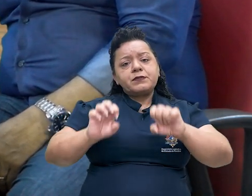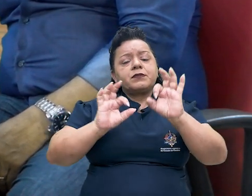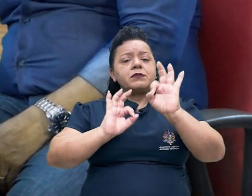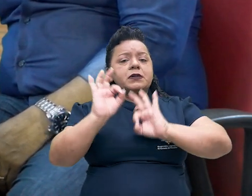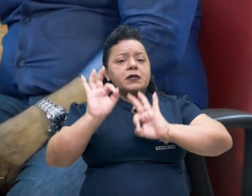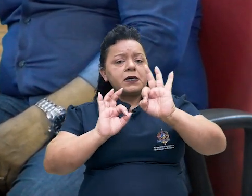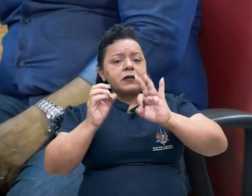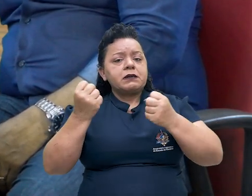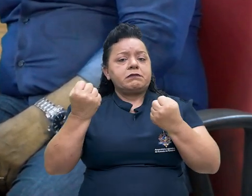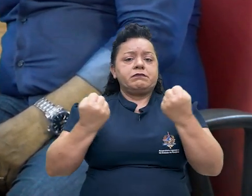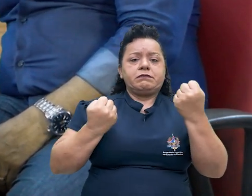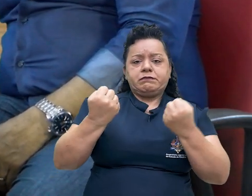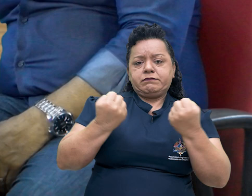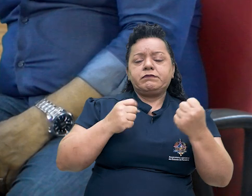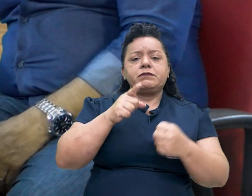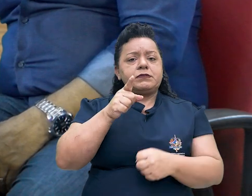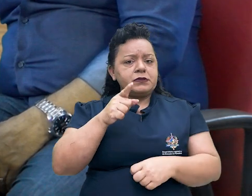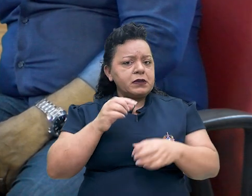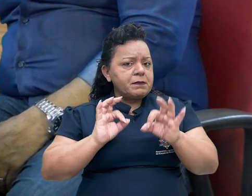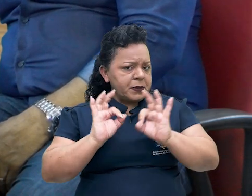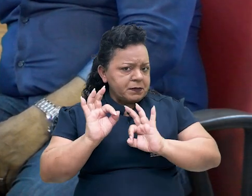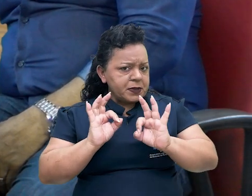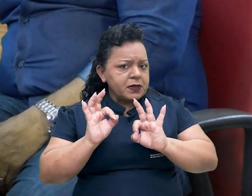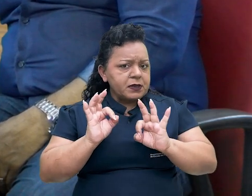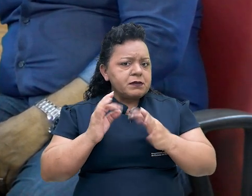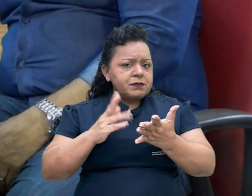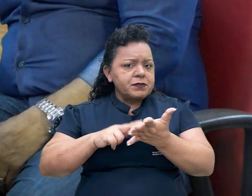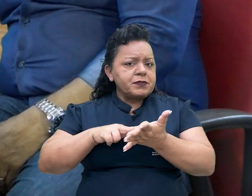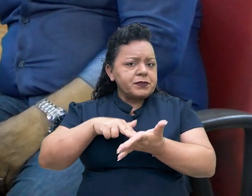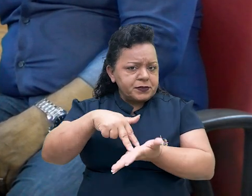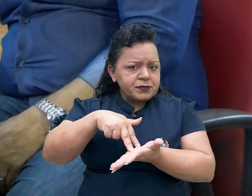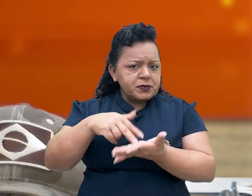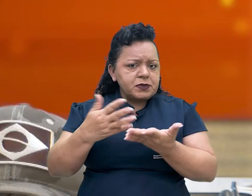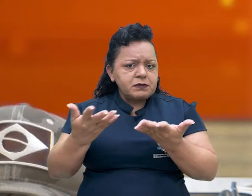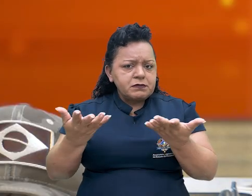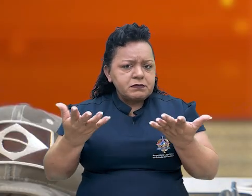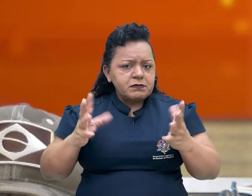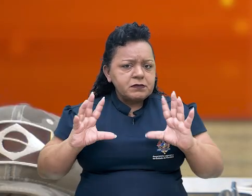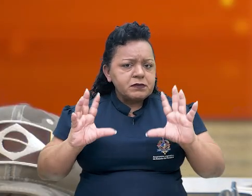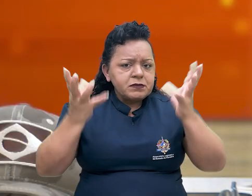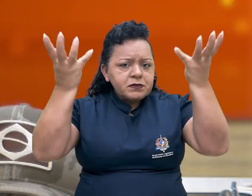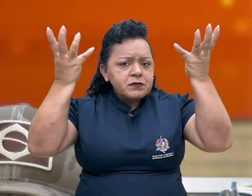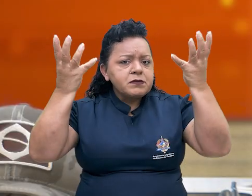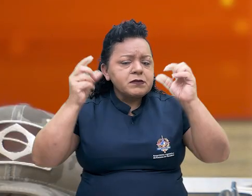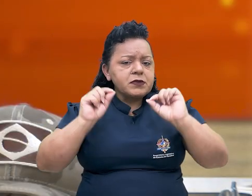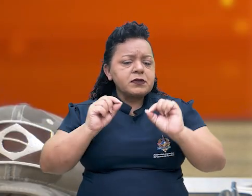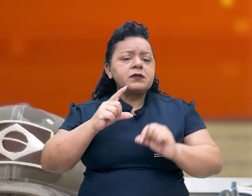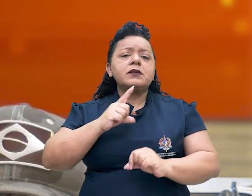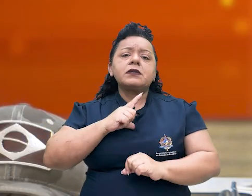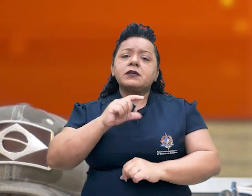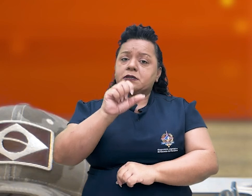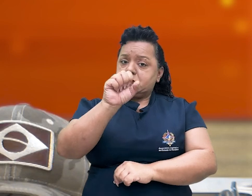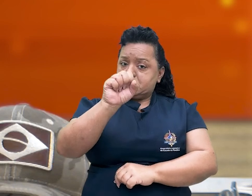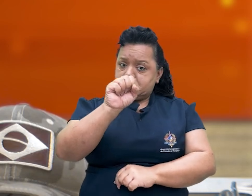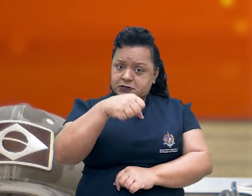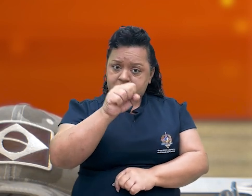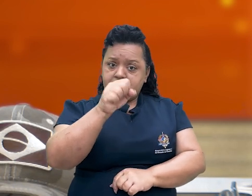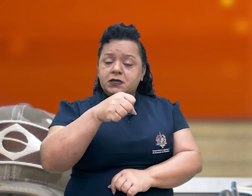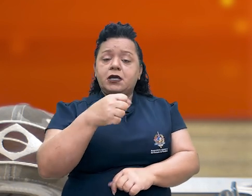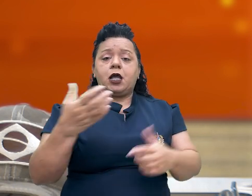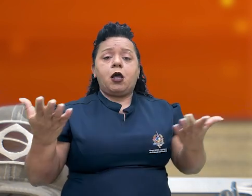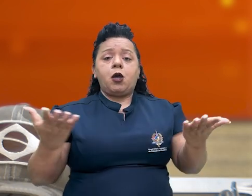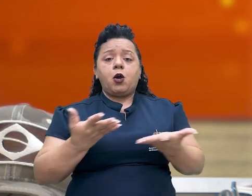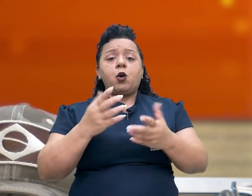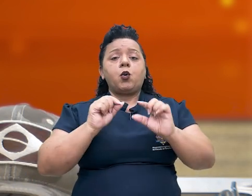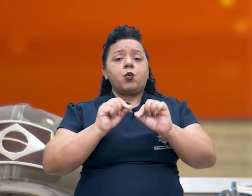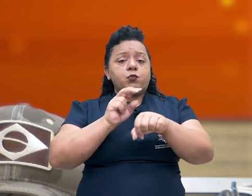estrutura carro vocês estão preparados para enfrentar esse momento hoje a Defesa Civil sim né hoje a defensa Municipal